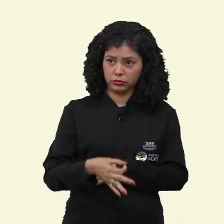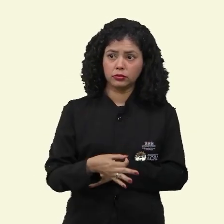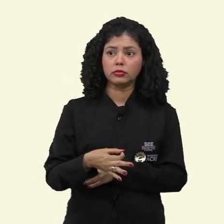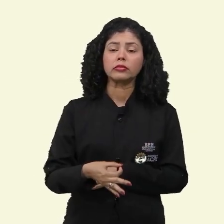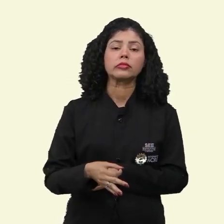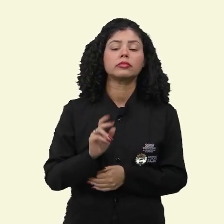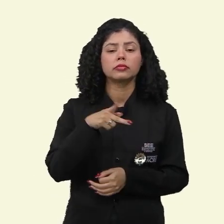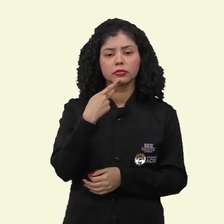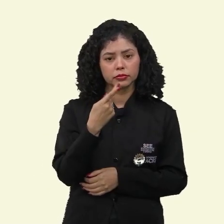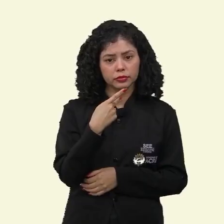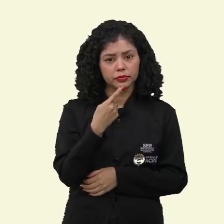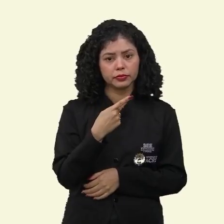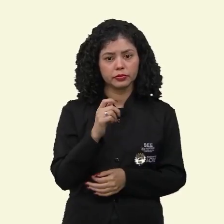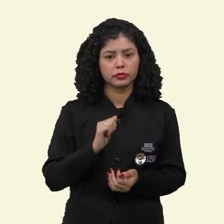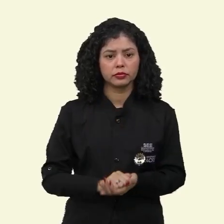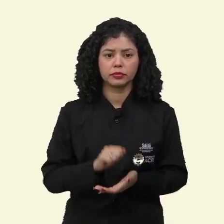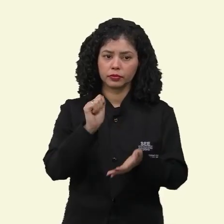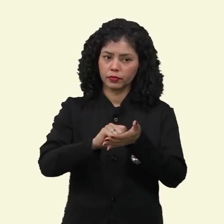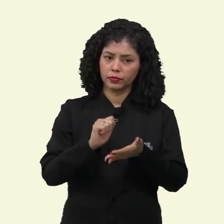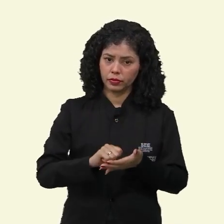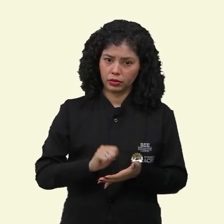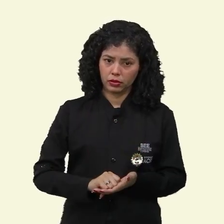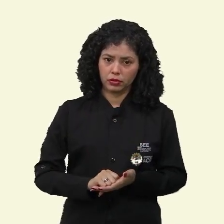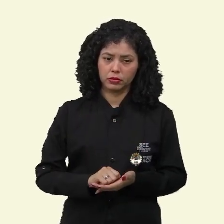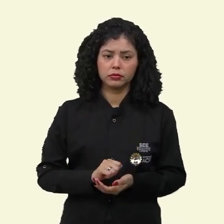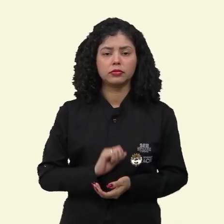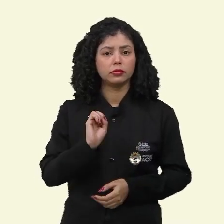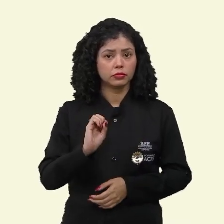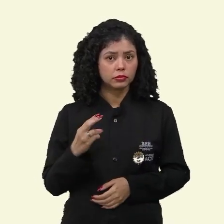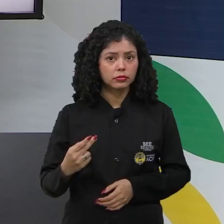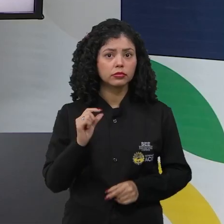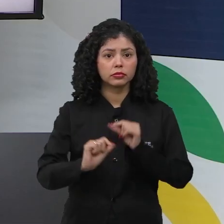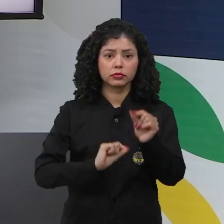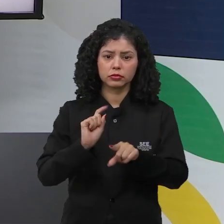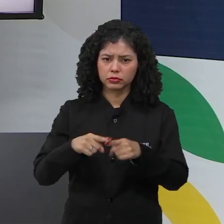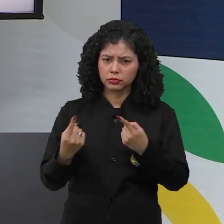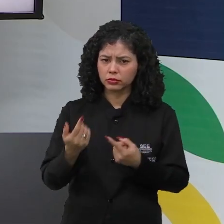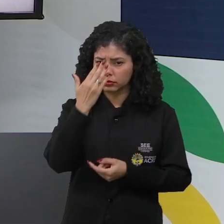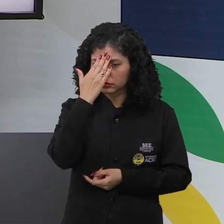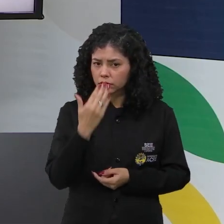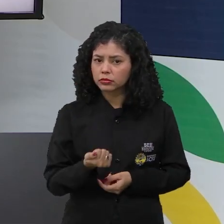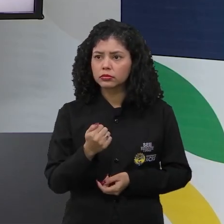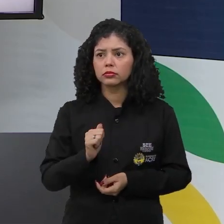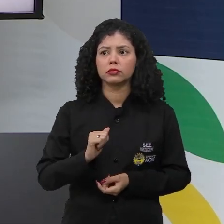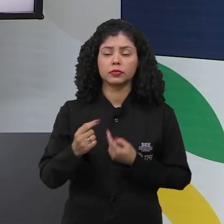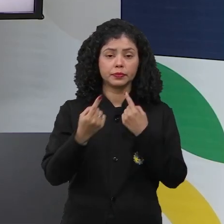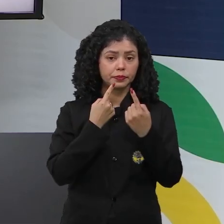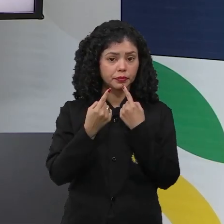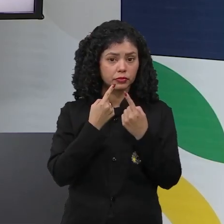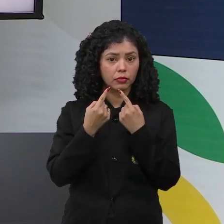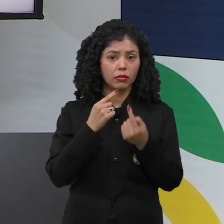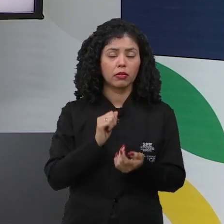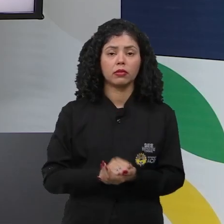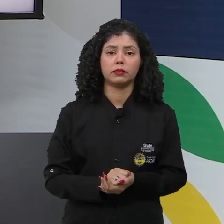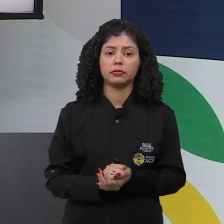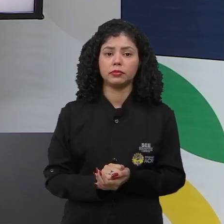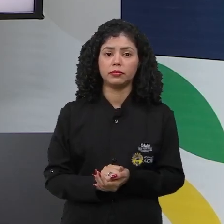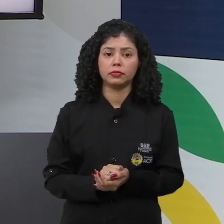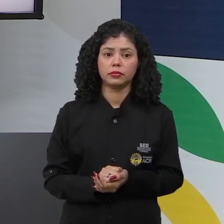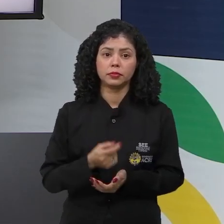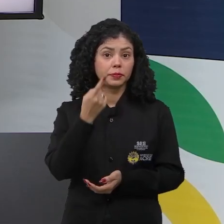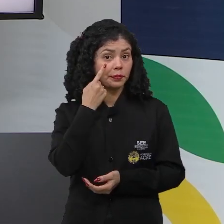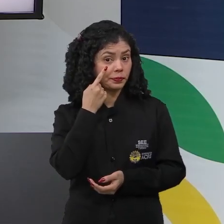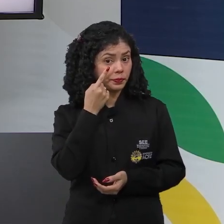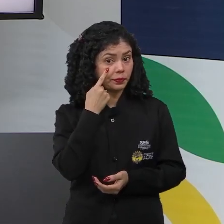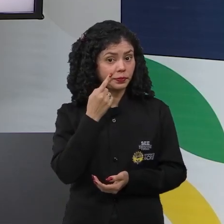correto da fala e da escrita. Ou seja, sabe quando você está se comunicando que alguém diz assim: